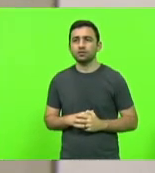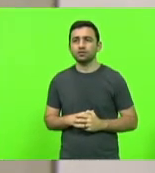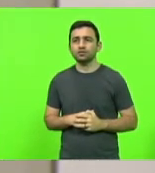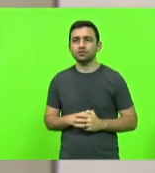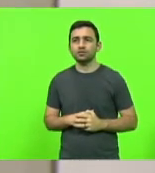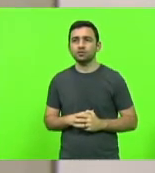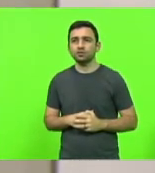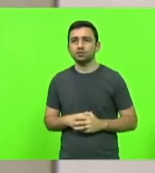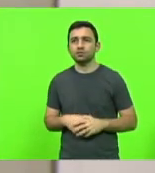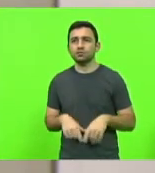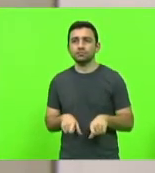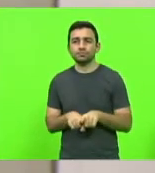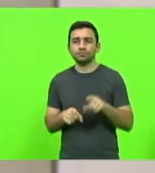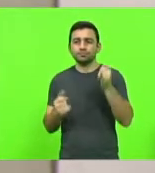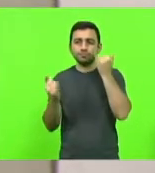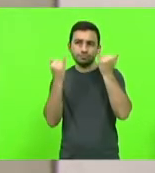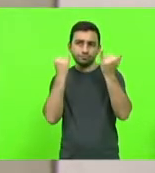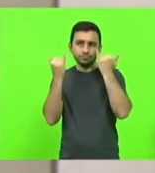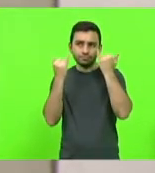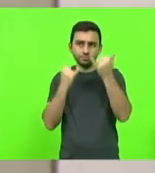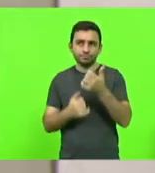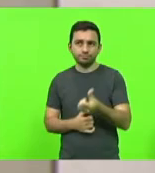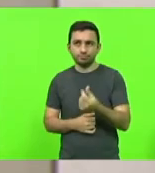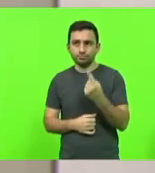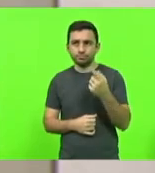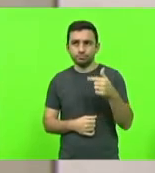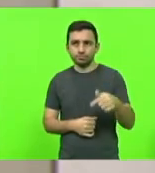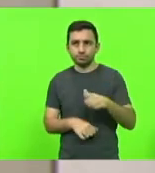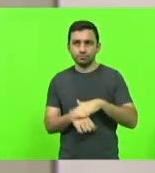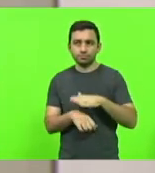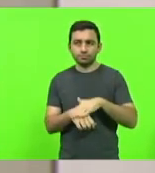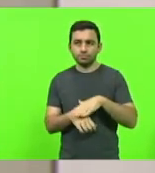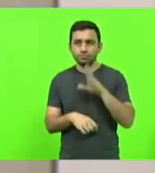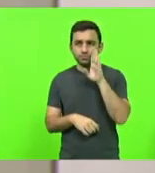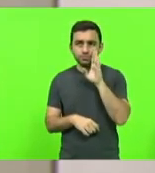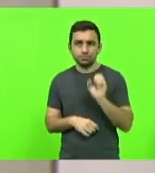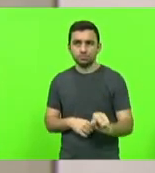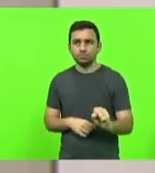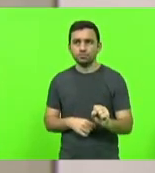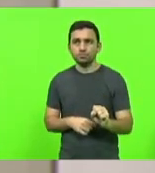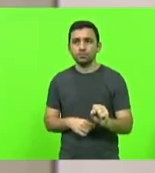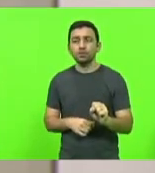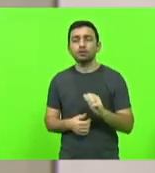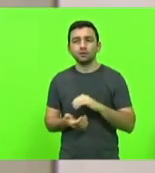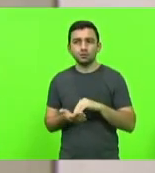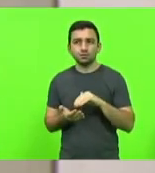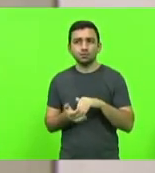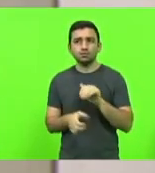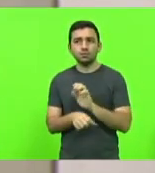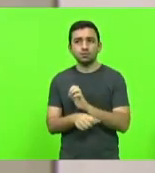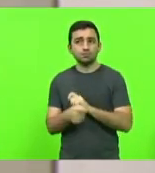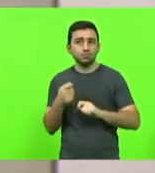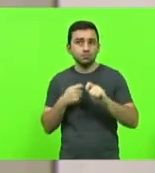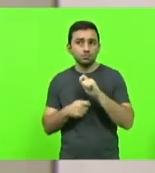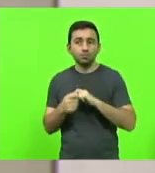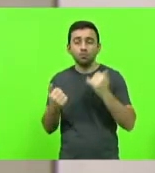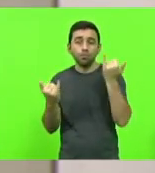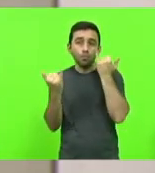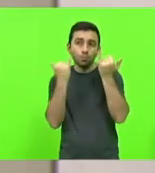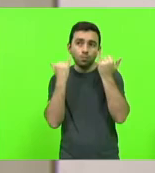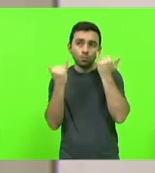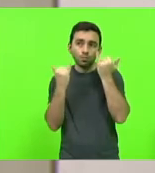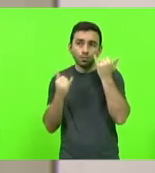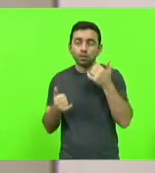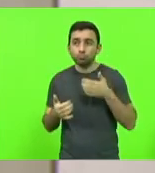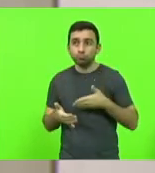de informação 617, autor deputado Bruno Souza, solicitando ao secretário de Estado da Administração informações acerca do